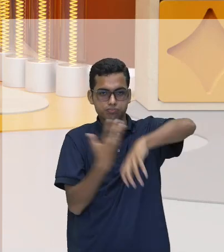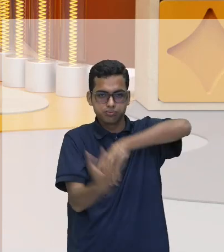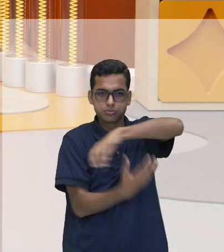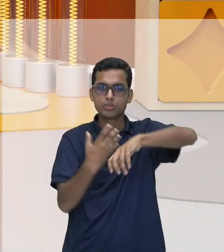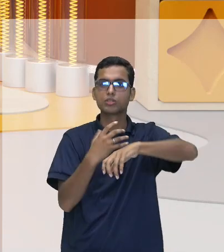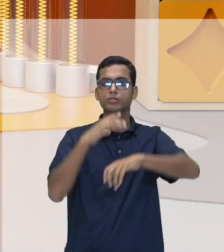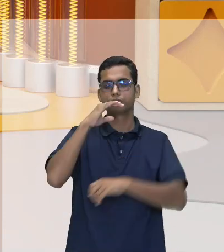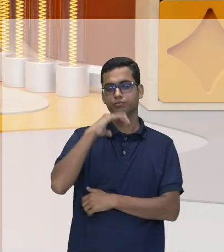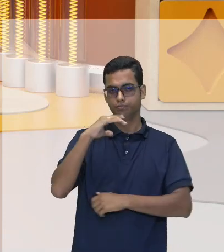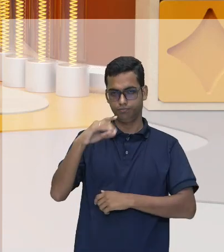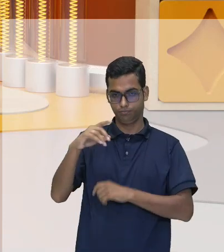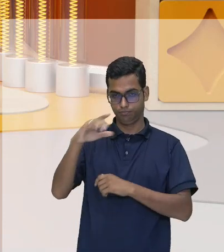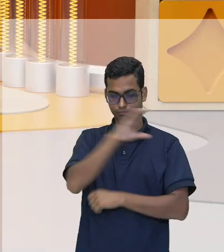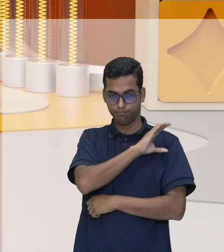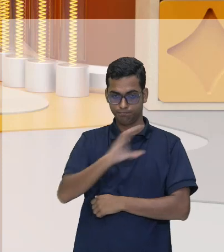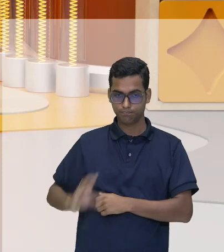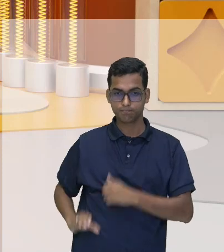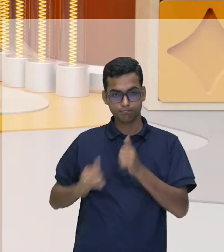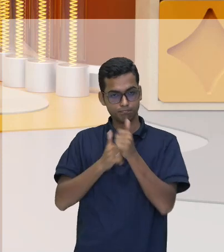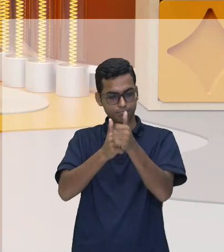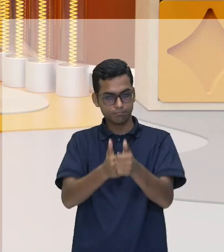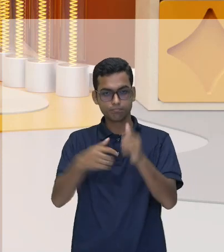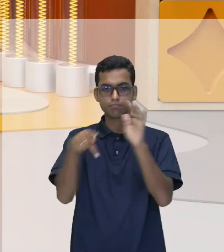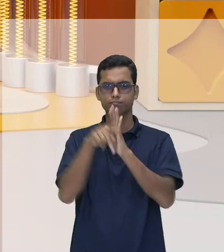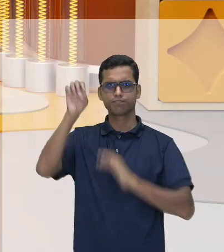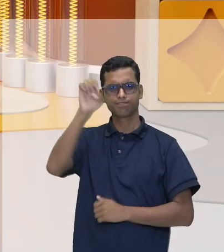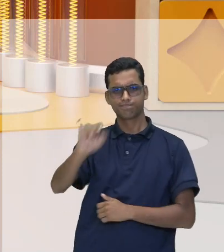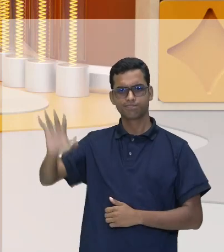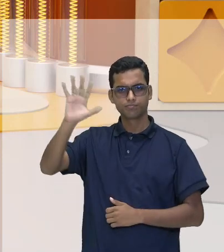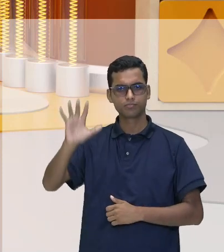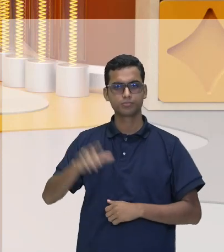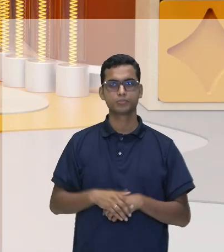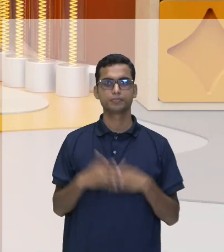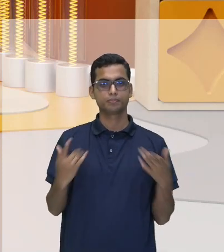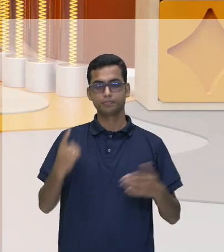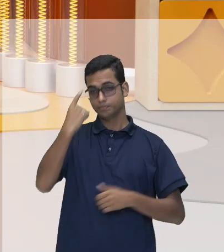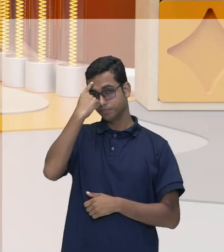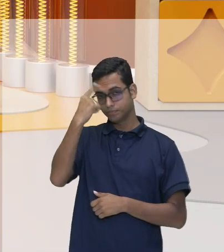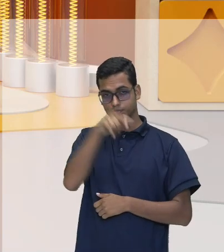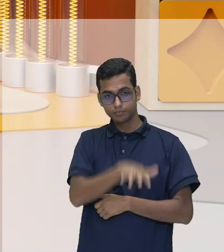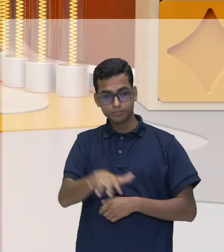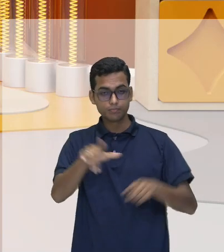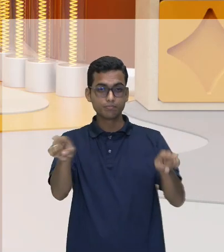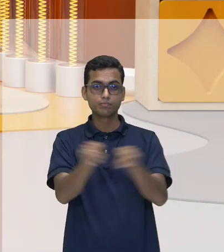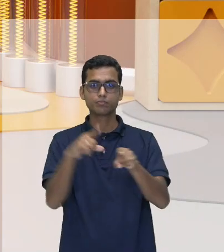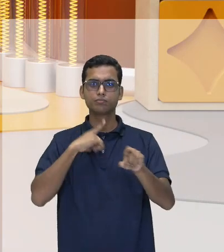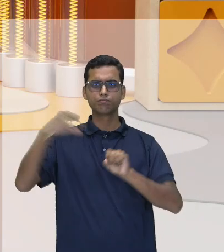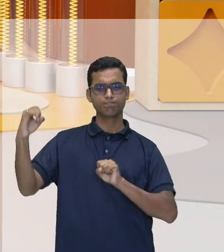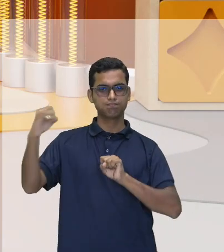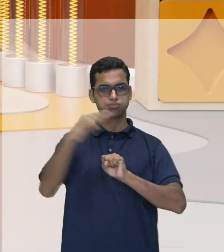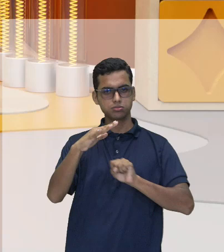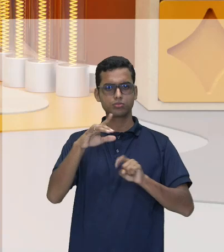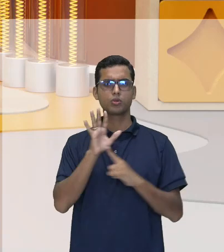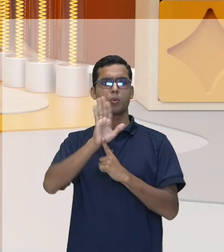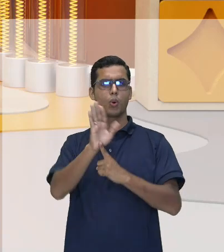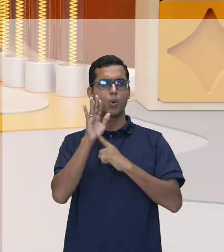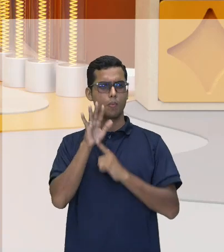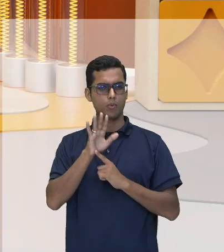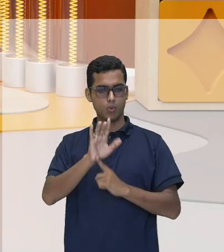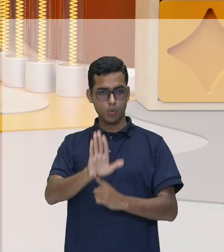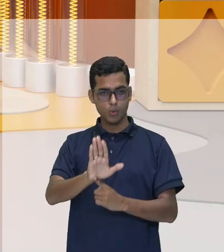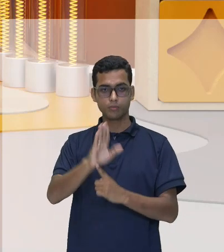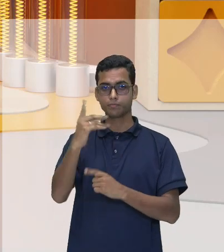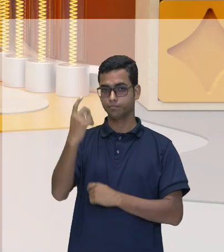que vai financiar a viagem de Cristóvão Colombo e vai resultar na chegada dos europeus ao